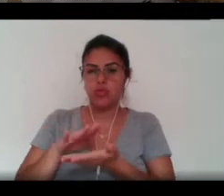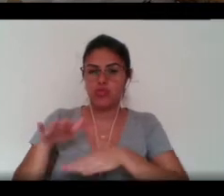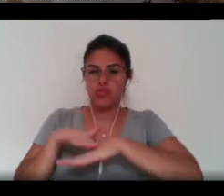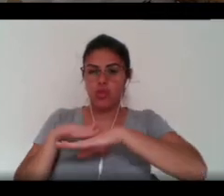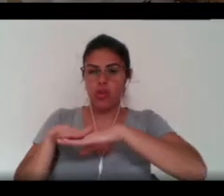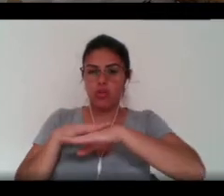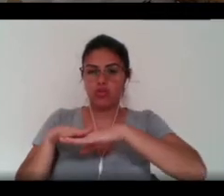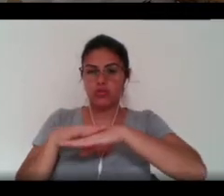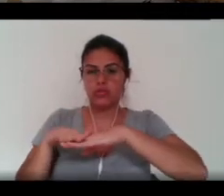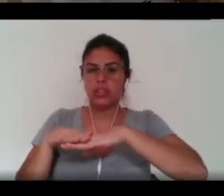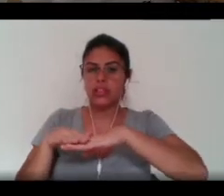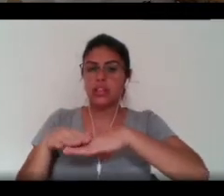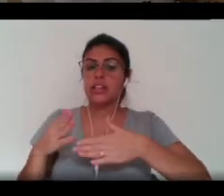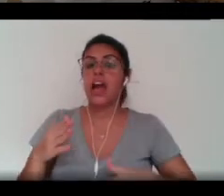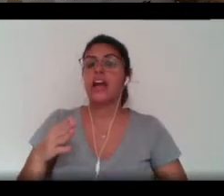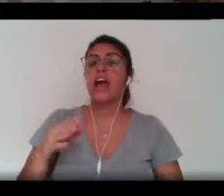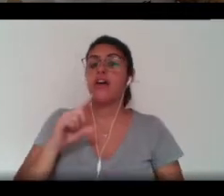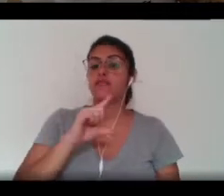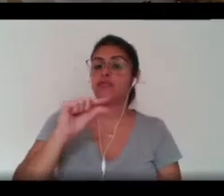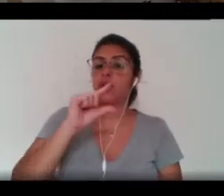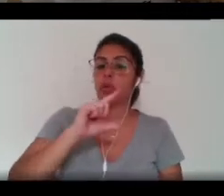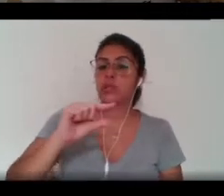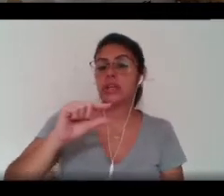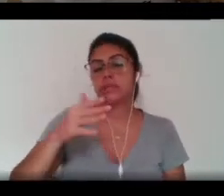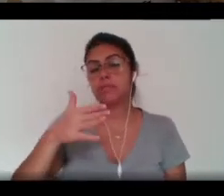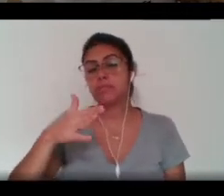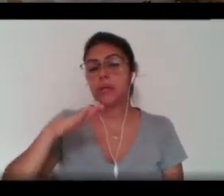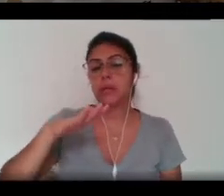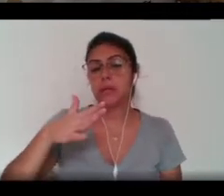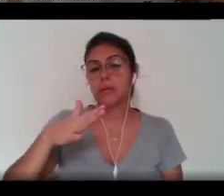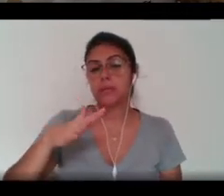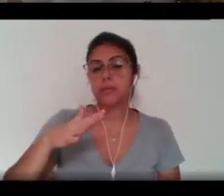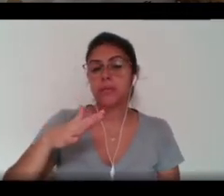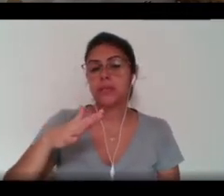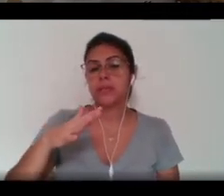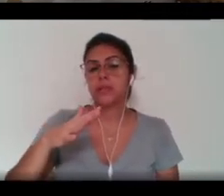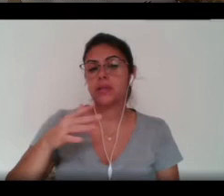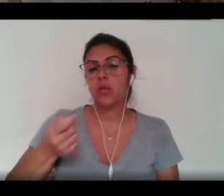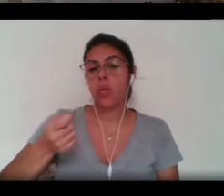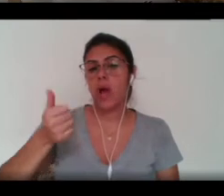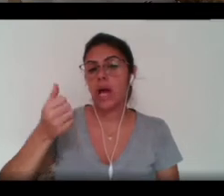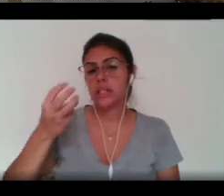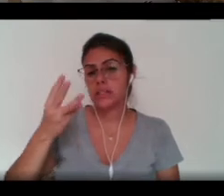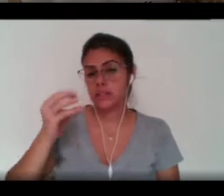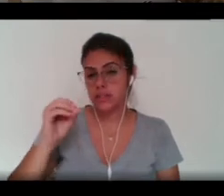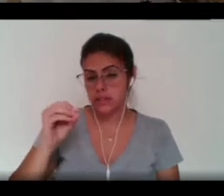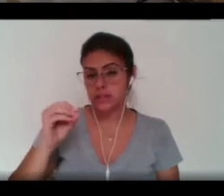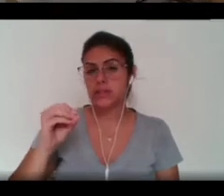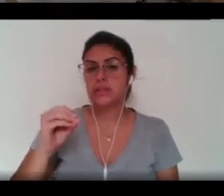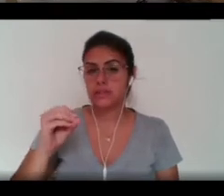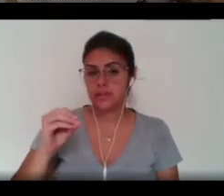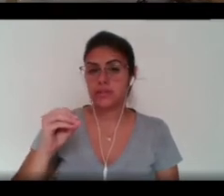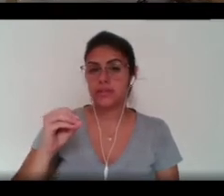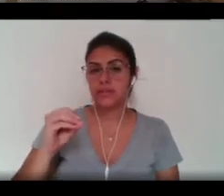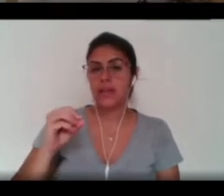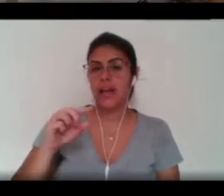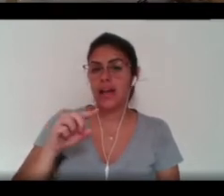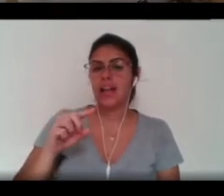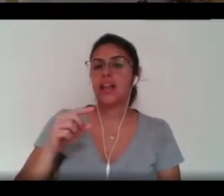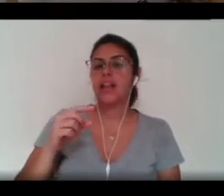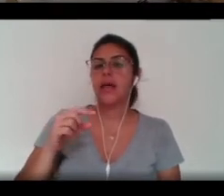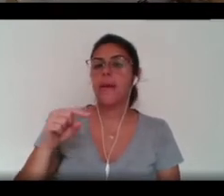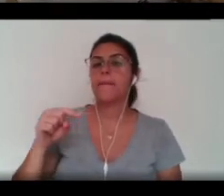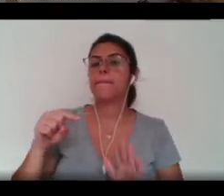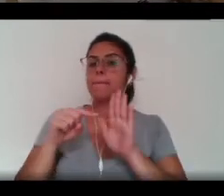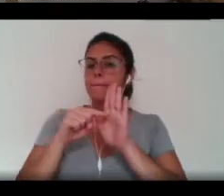chega ao solo mais ou menos em 3,5 segundos, e a velocidade, ela é próxima, né? A velocidade com qual